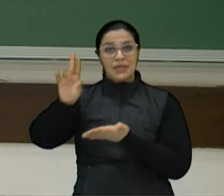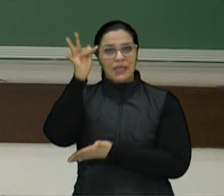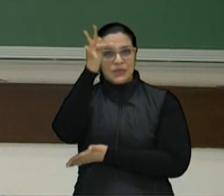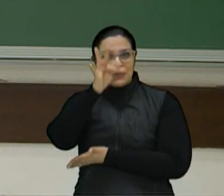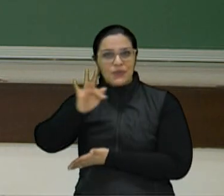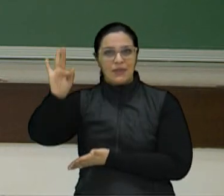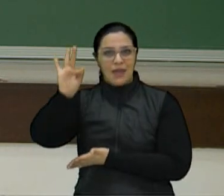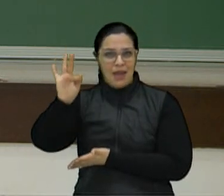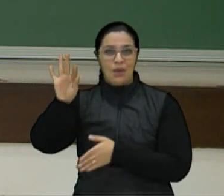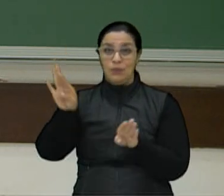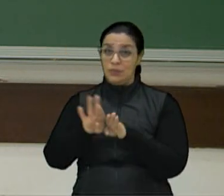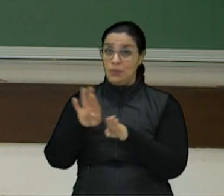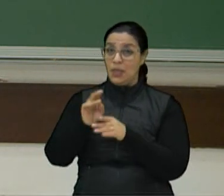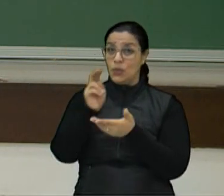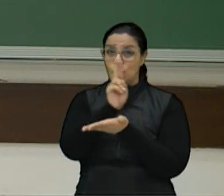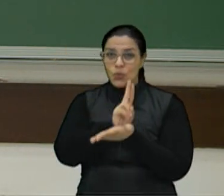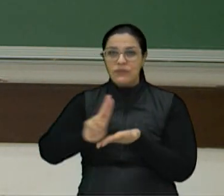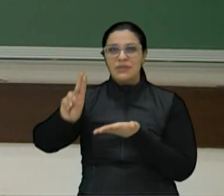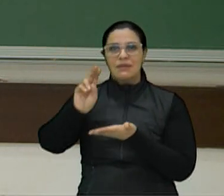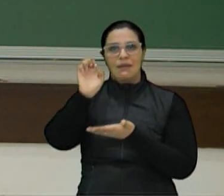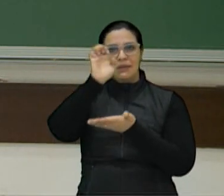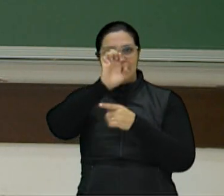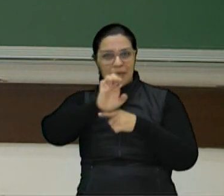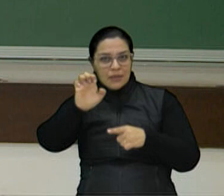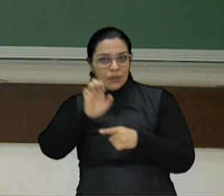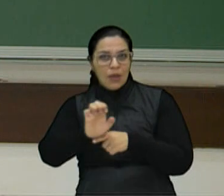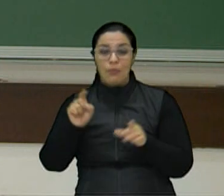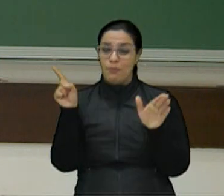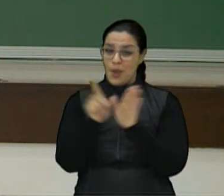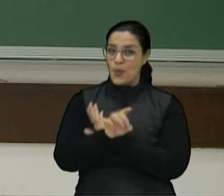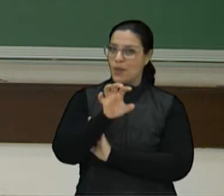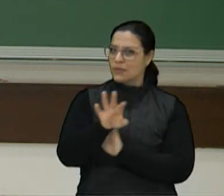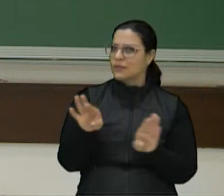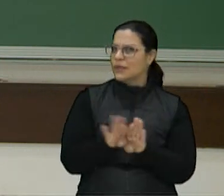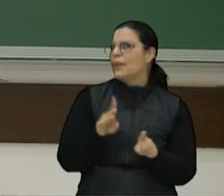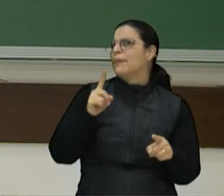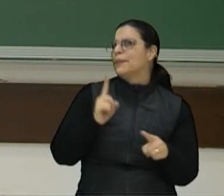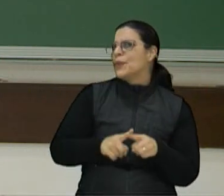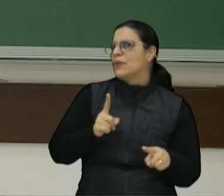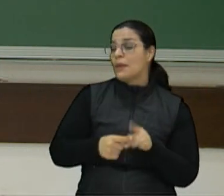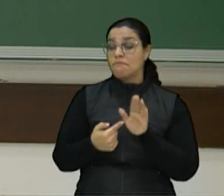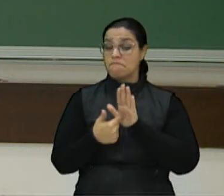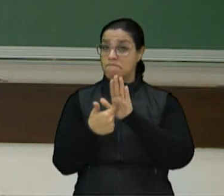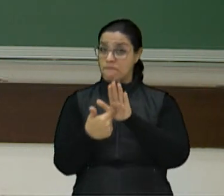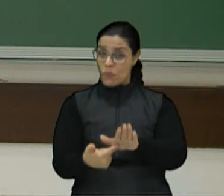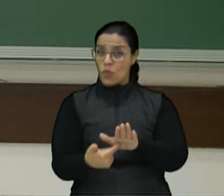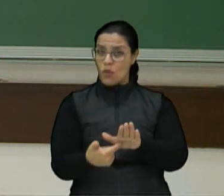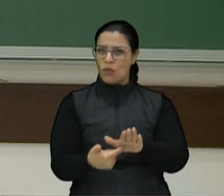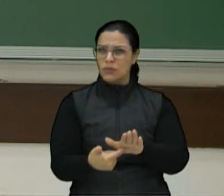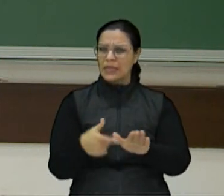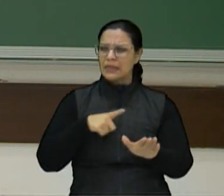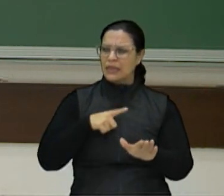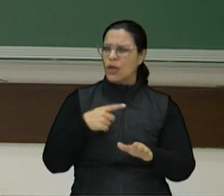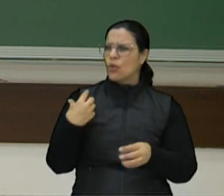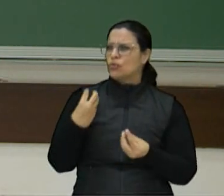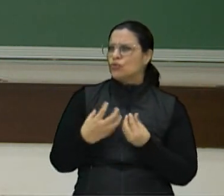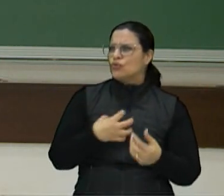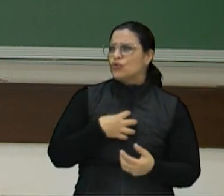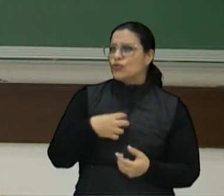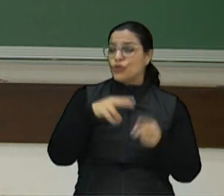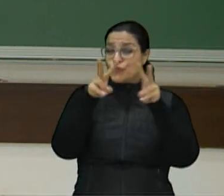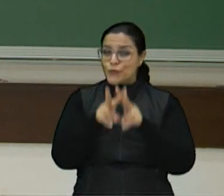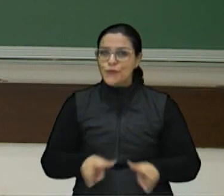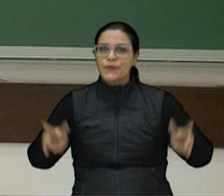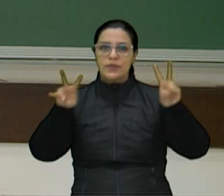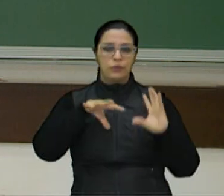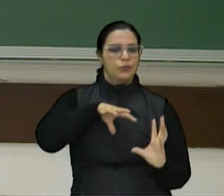e estaduais gostam deste tipo de questão, porque demonstra um nível de visão